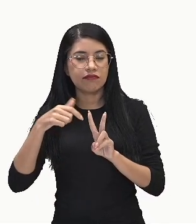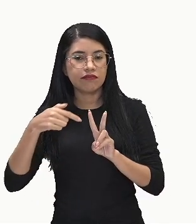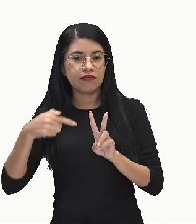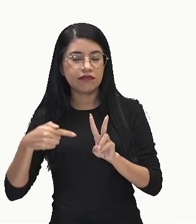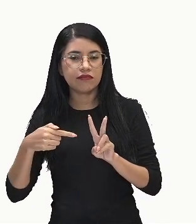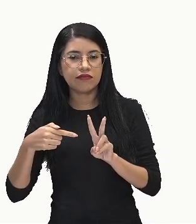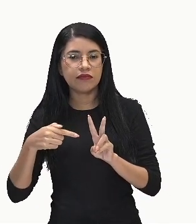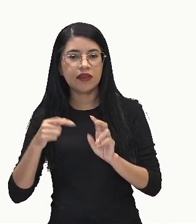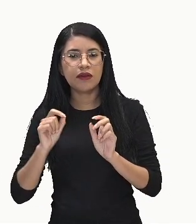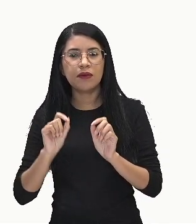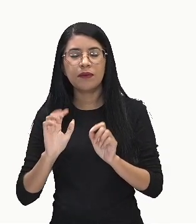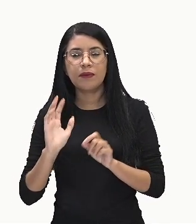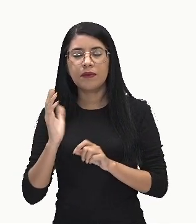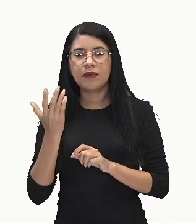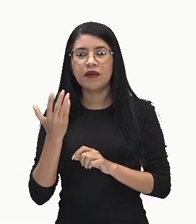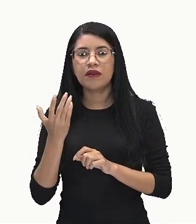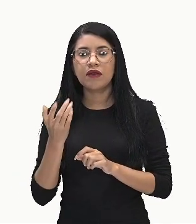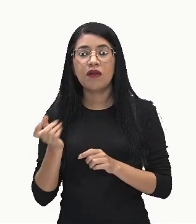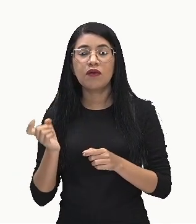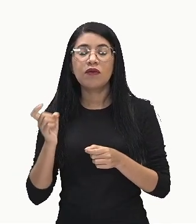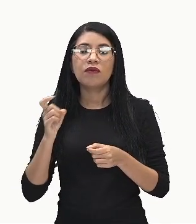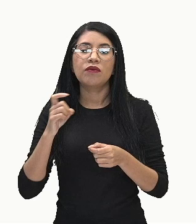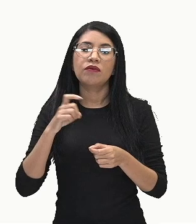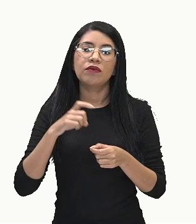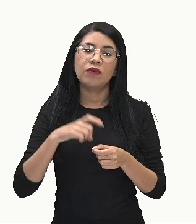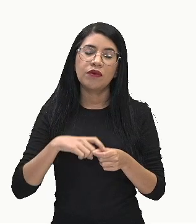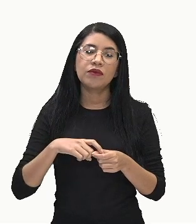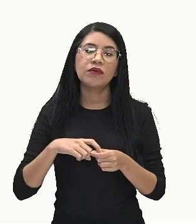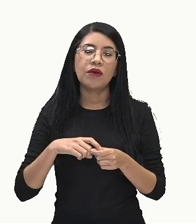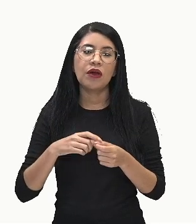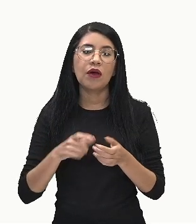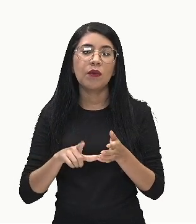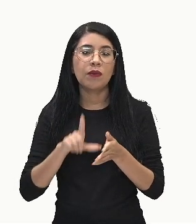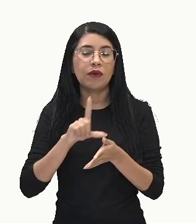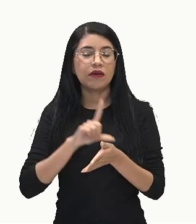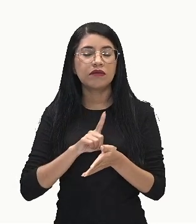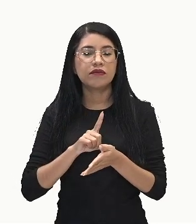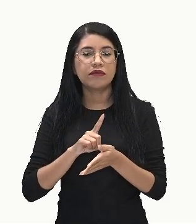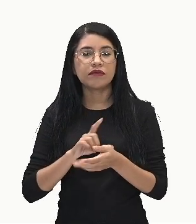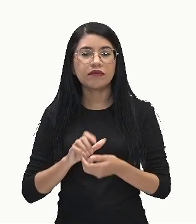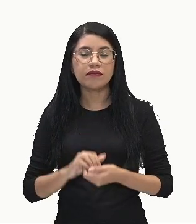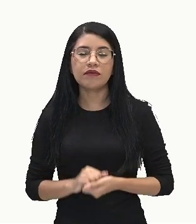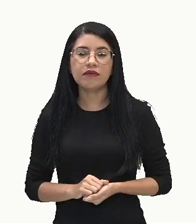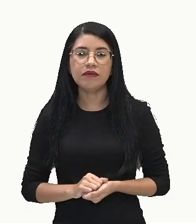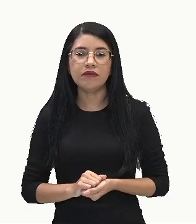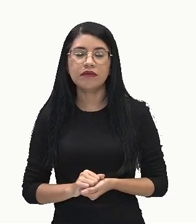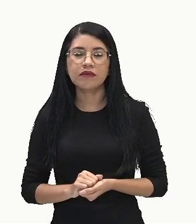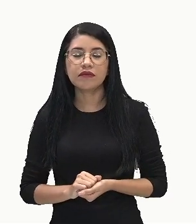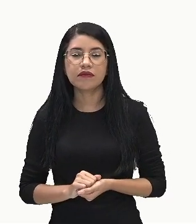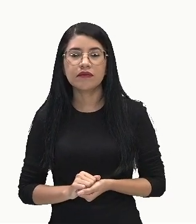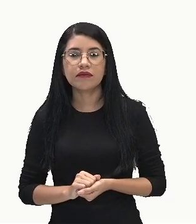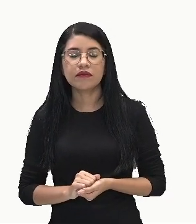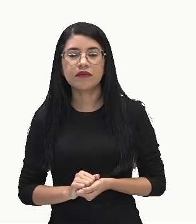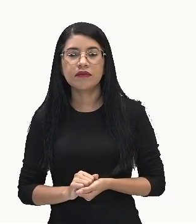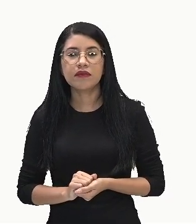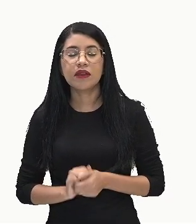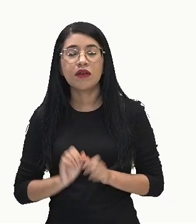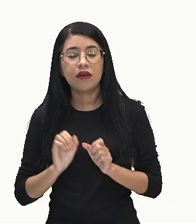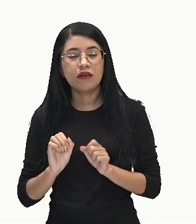aconteceu aqui? Nós voltamos para o que era. Entenderam? Então, isso vai